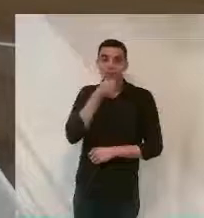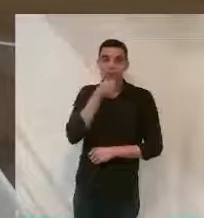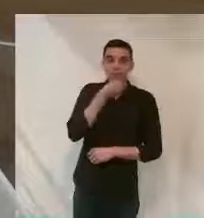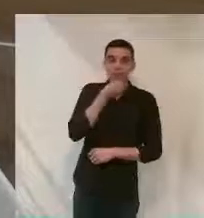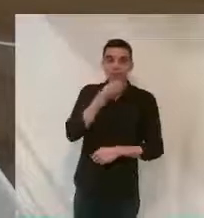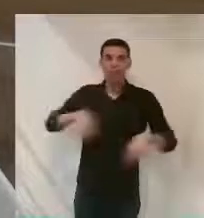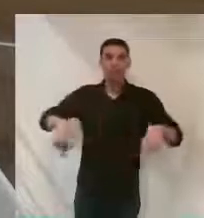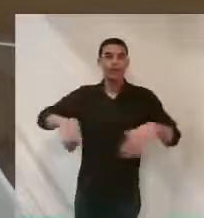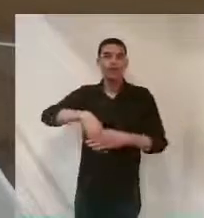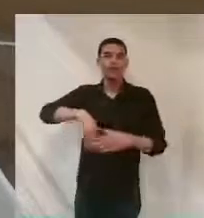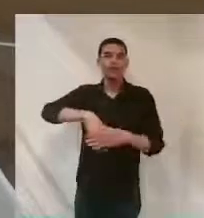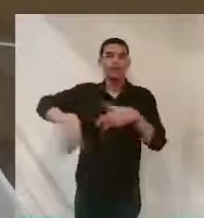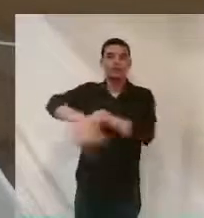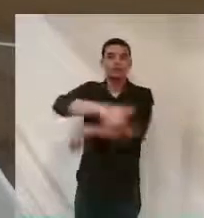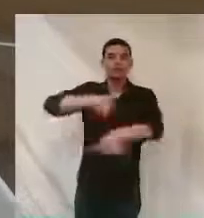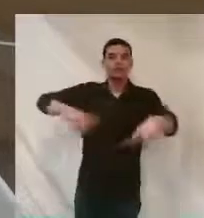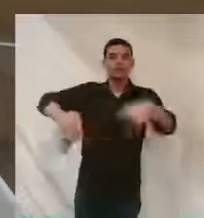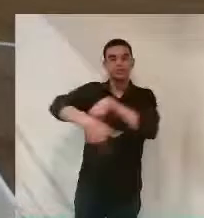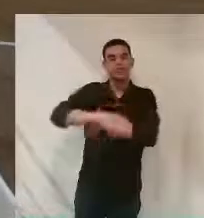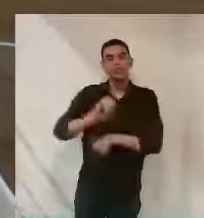Exatamente. Enéas, exatamente.